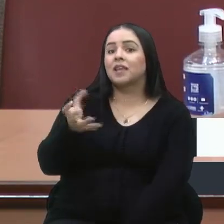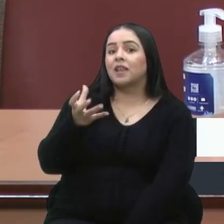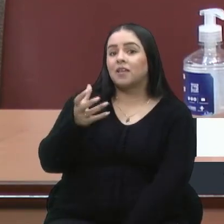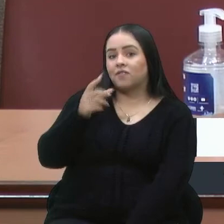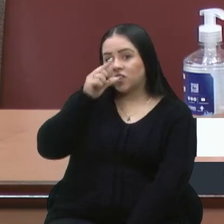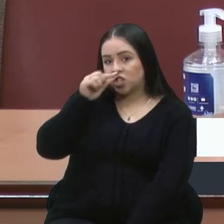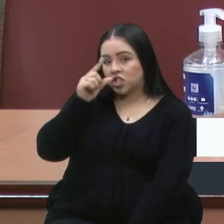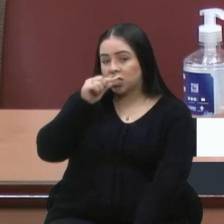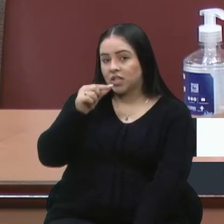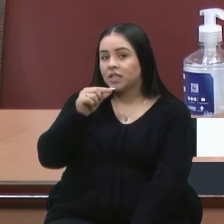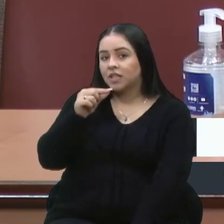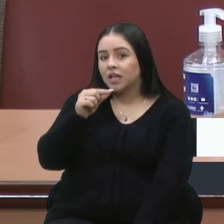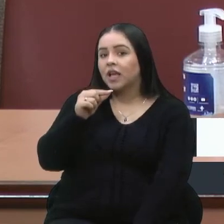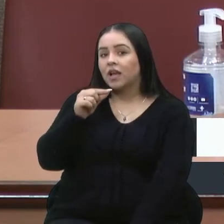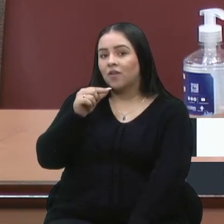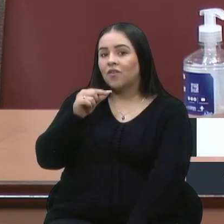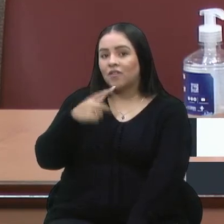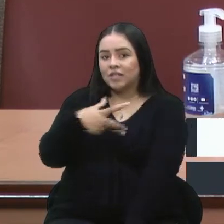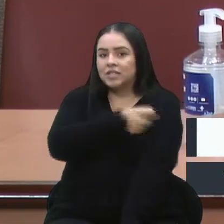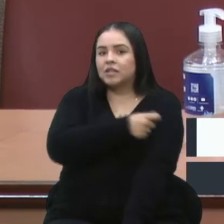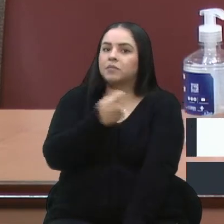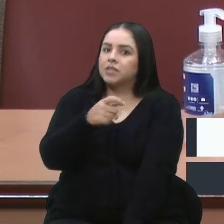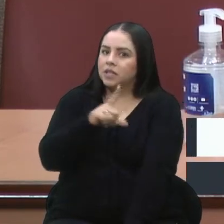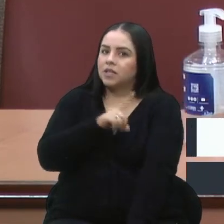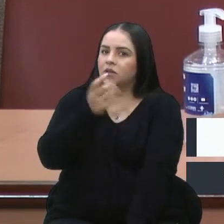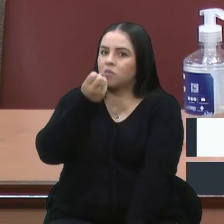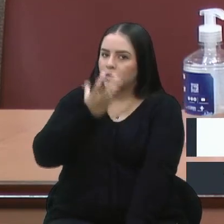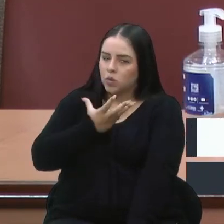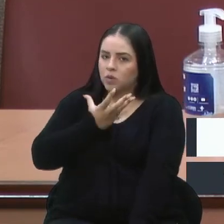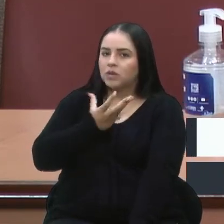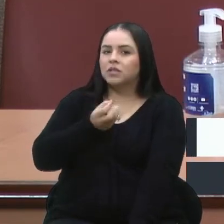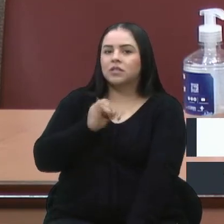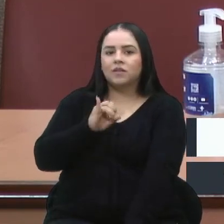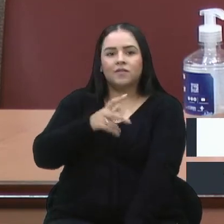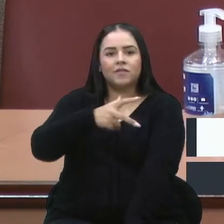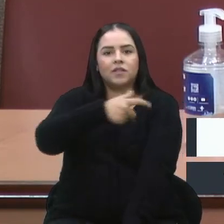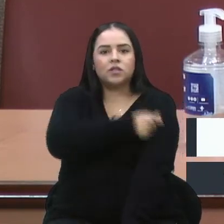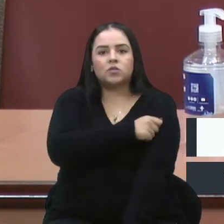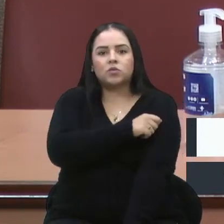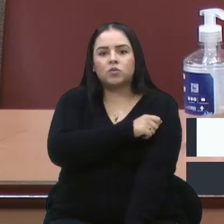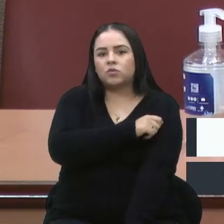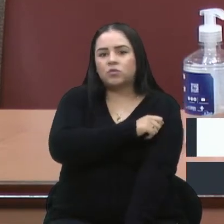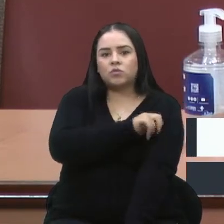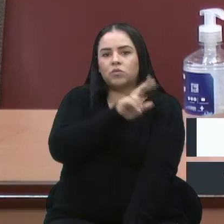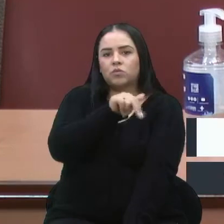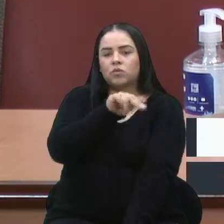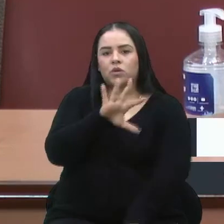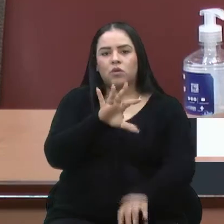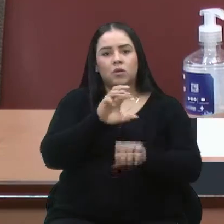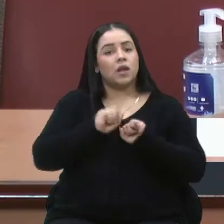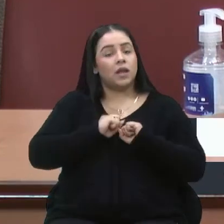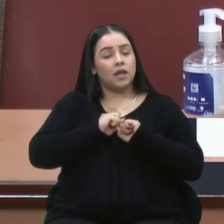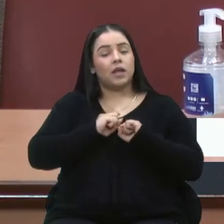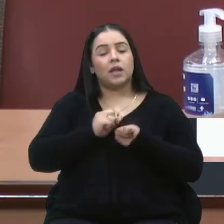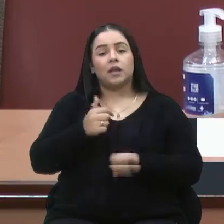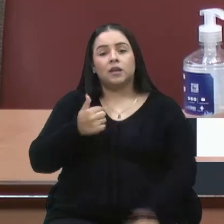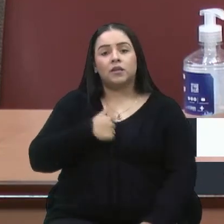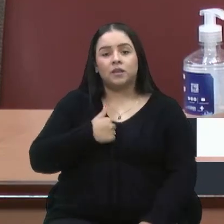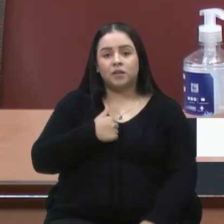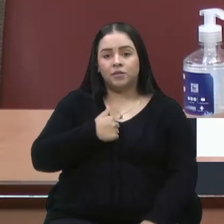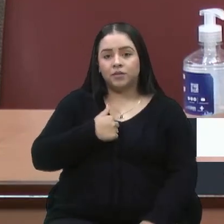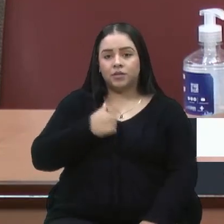vacina né a vacina vai ter que dar resultado ou seja vacinou não pega mais eu só espero que isso